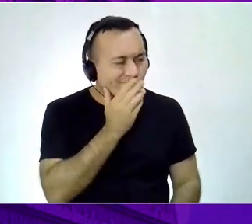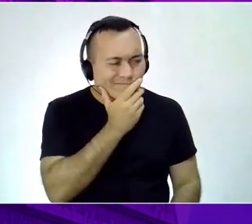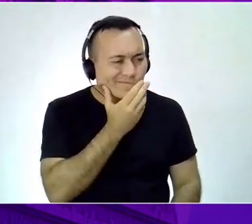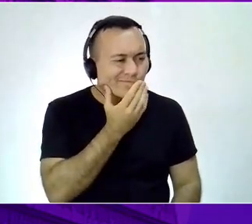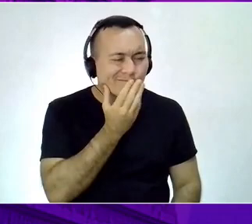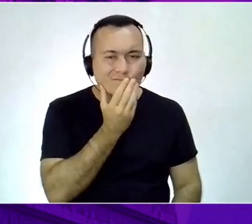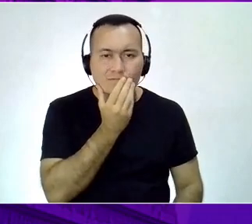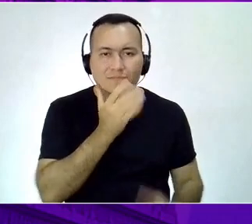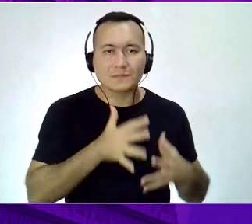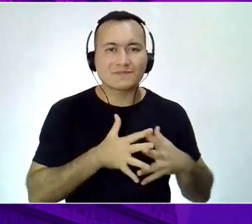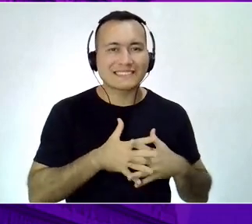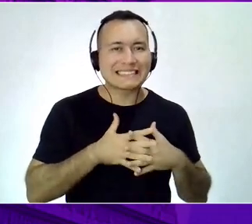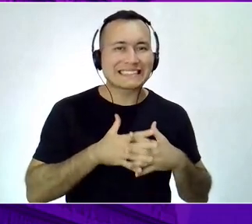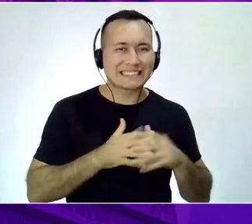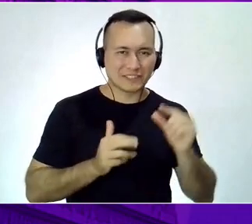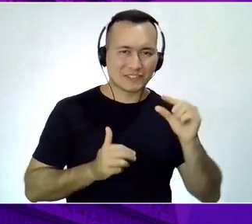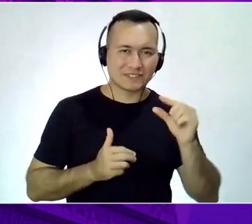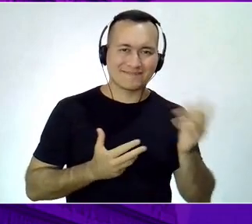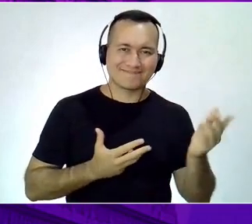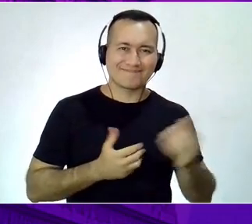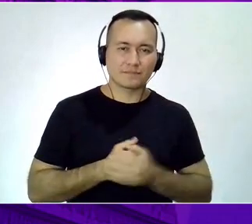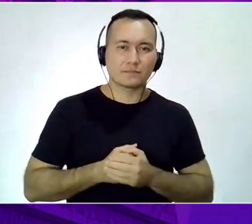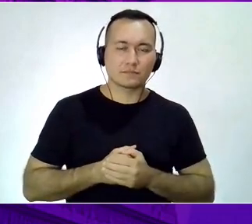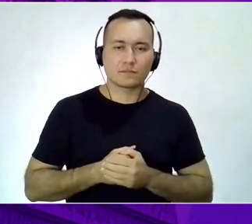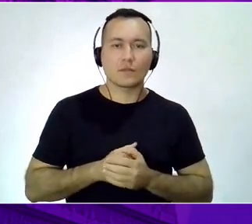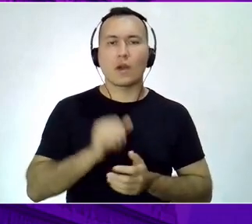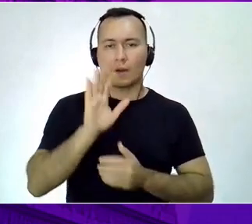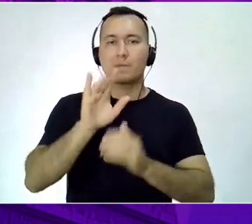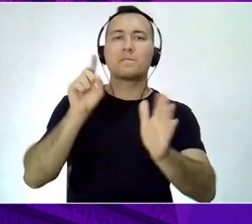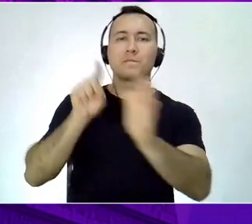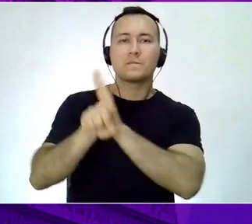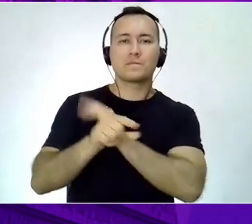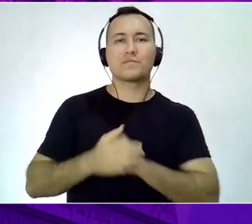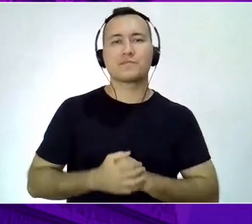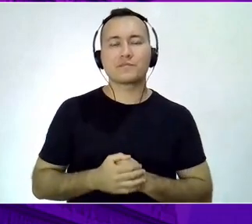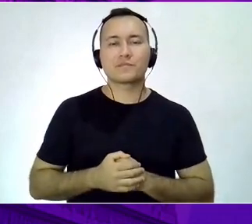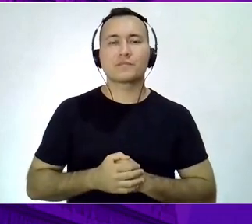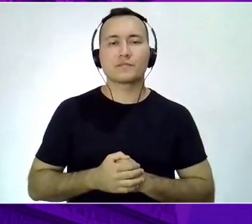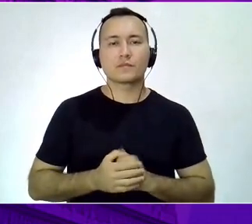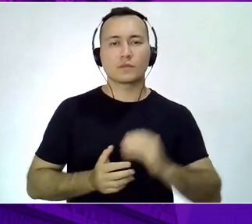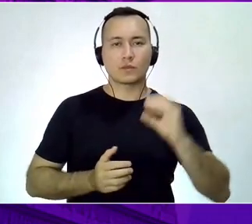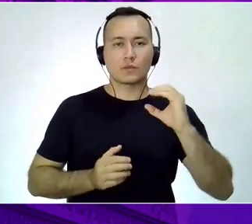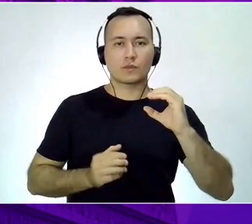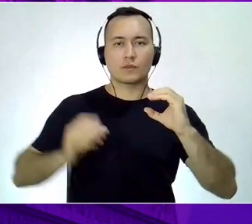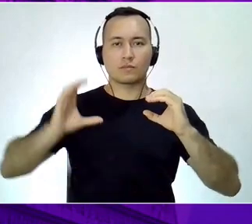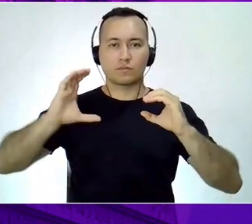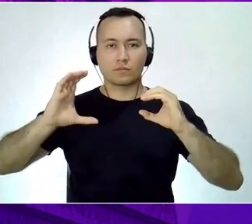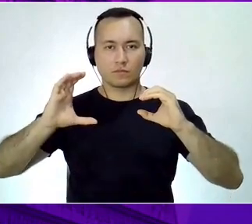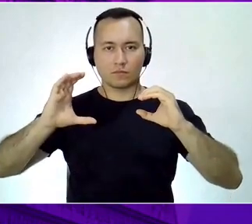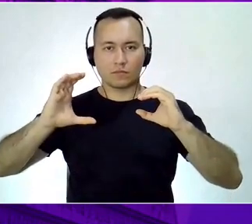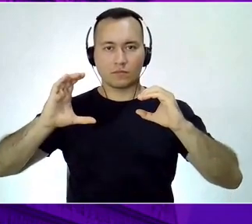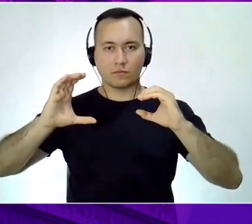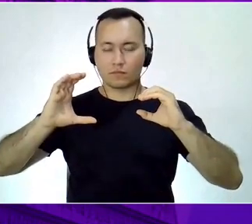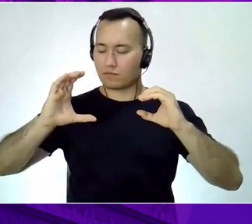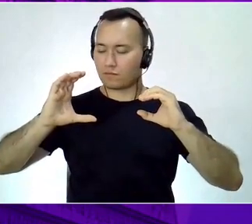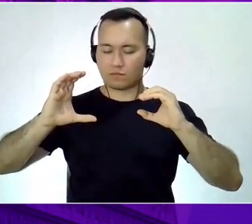vocês chutassem, eu acho que vocês podem berrar, não tem problema, tá? Quantas vezes a bola amarela é maior do que a